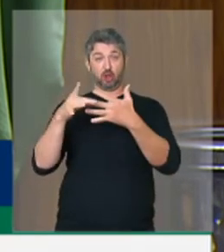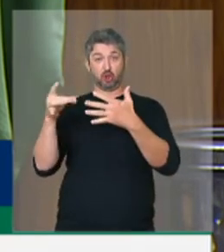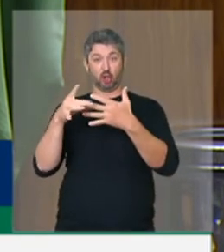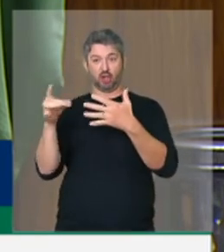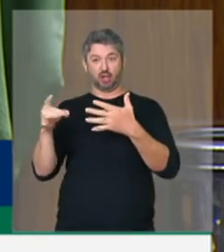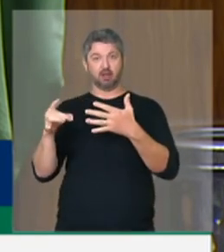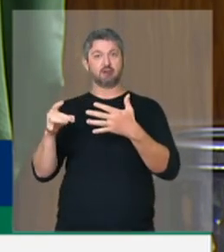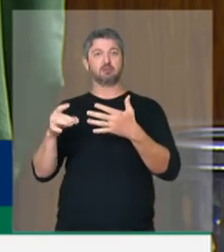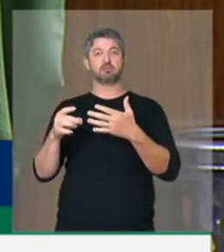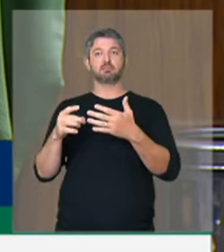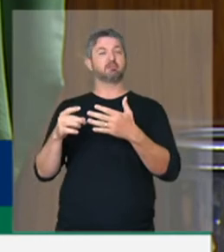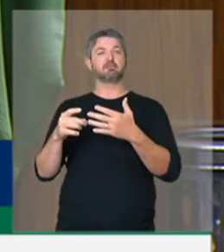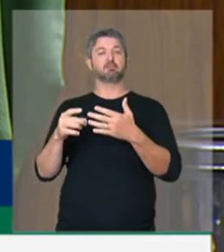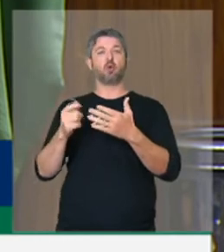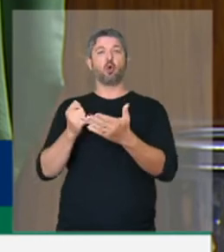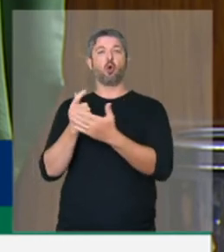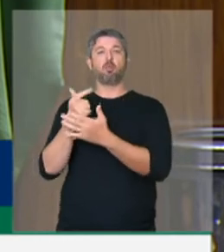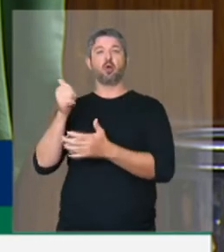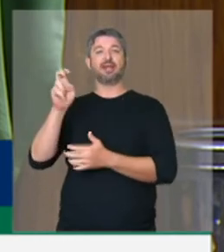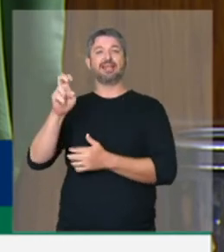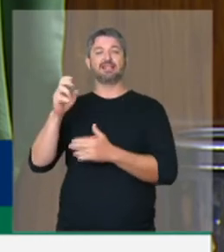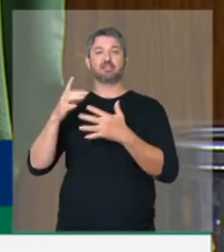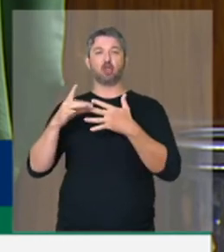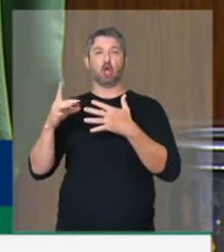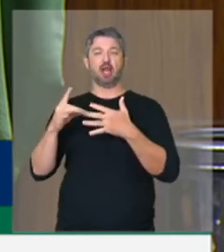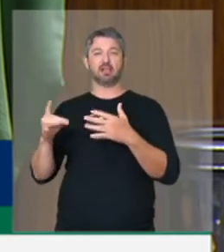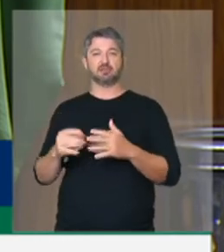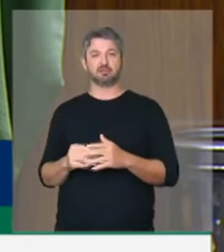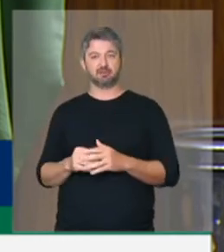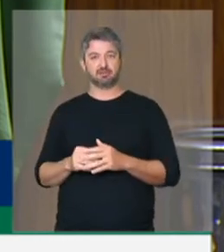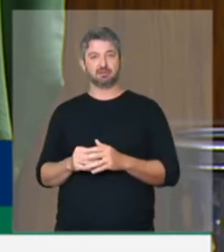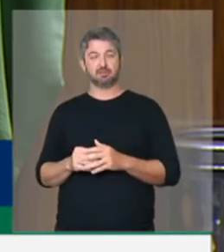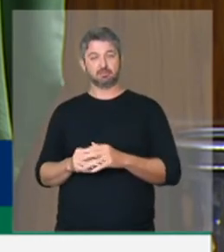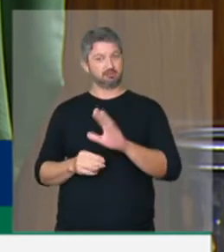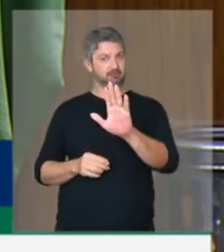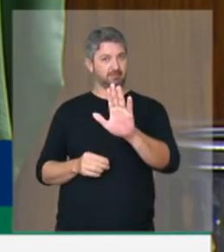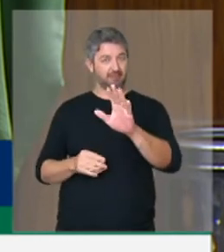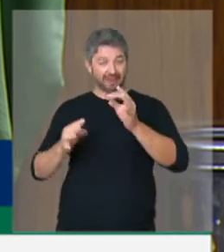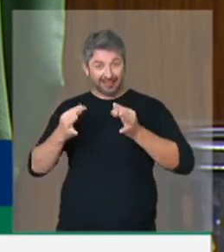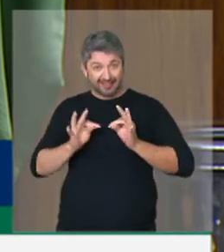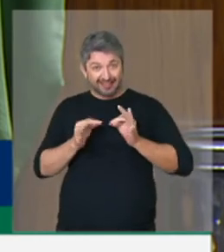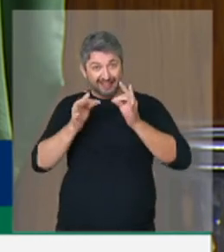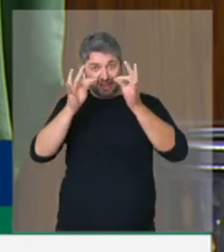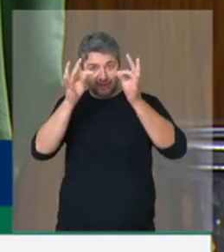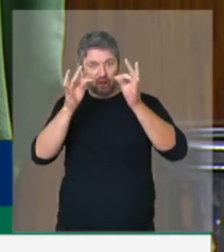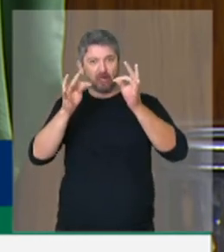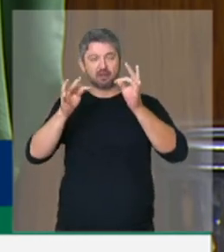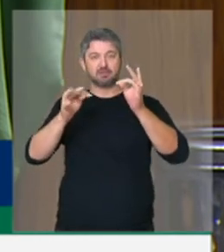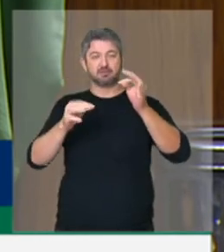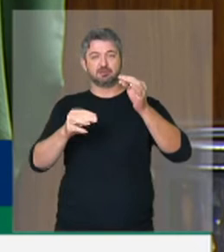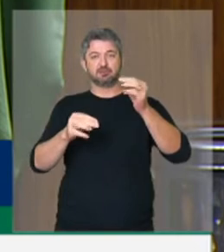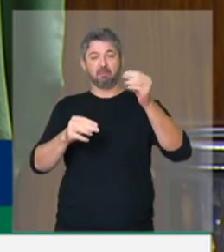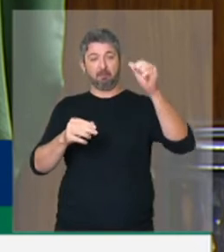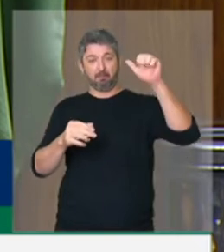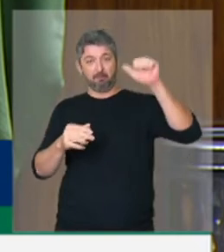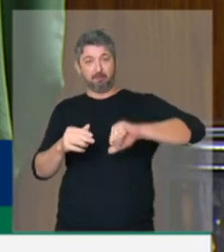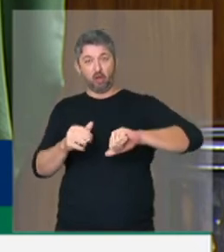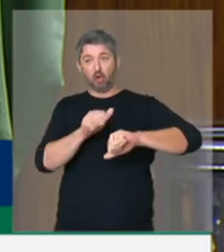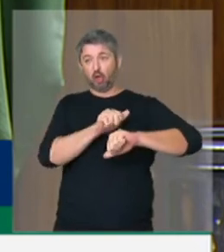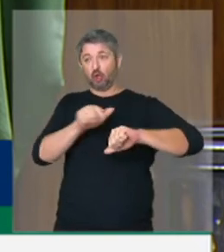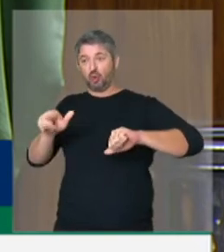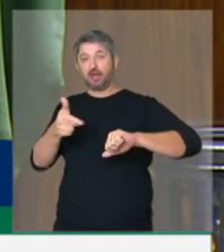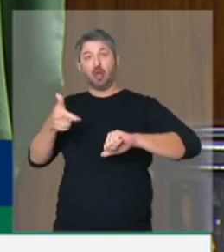depois comprada por 15 dólares. Uma vacina com tecnologia pior do que vacinas